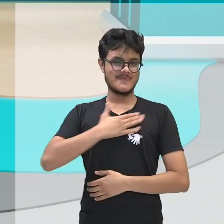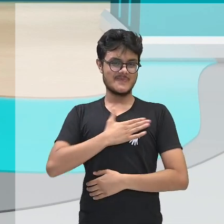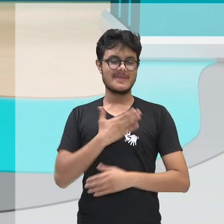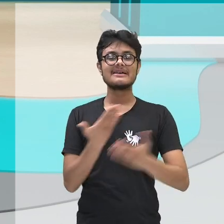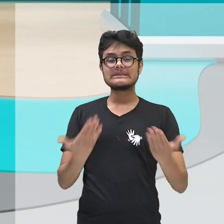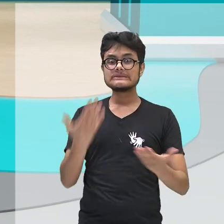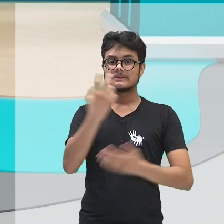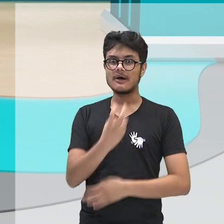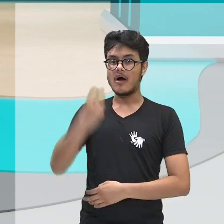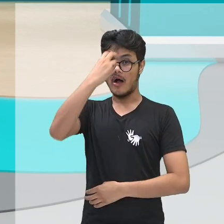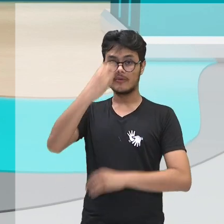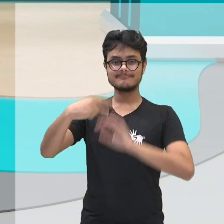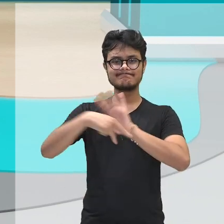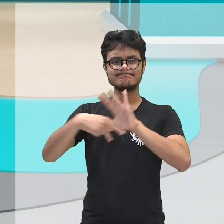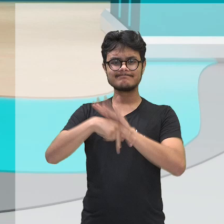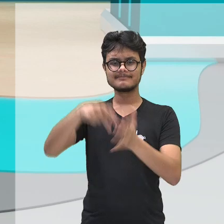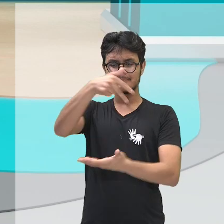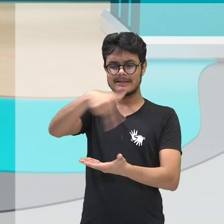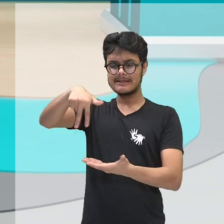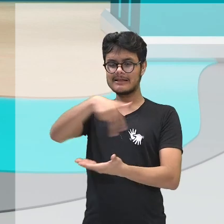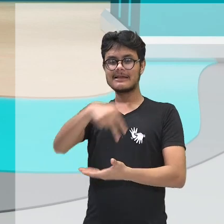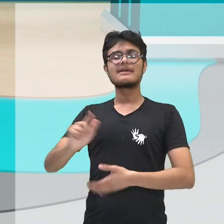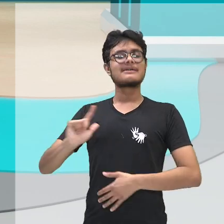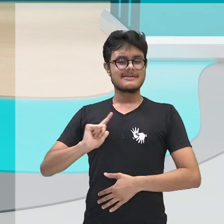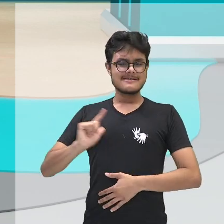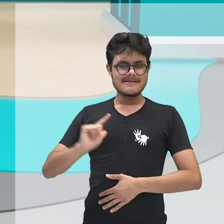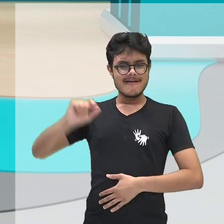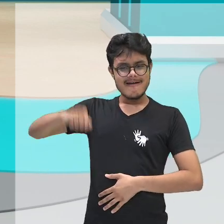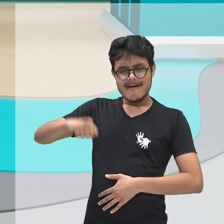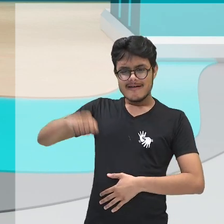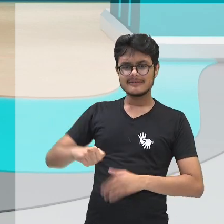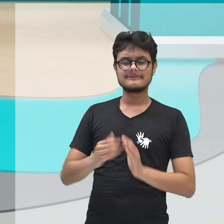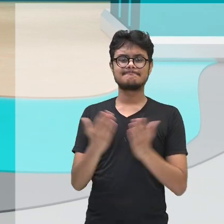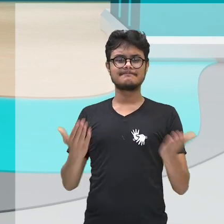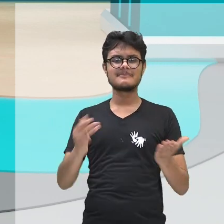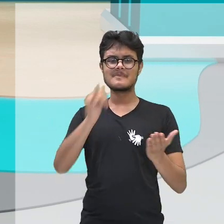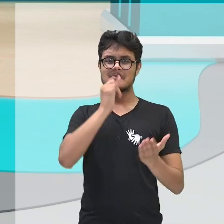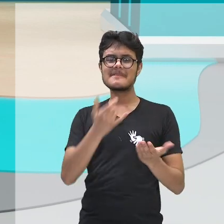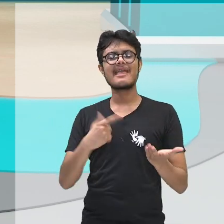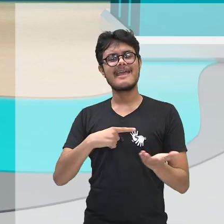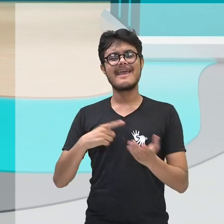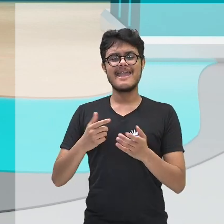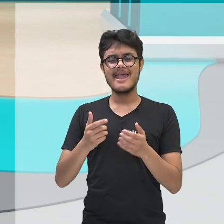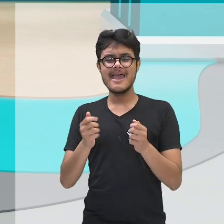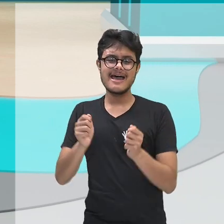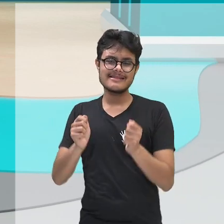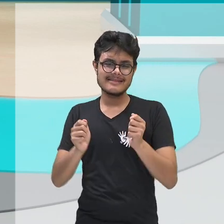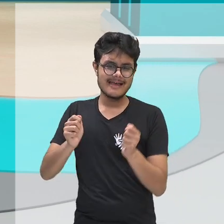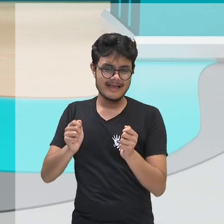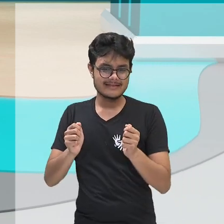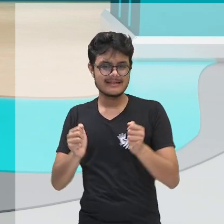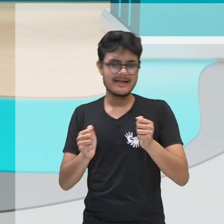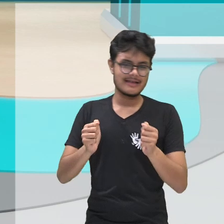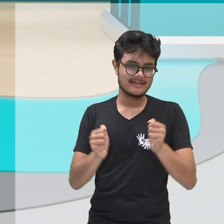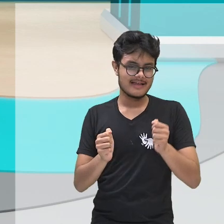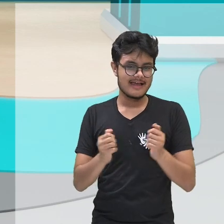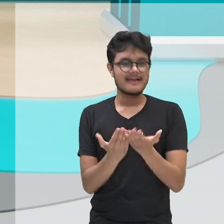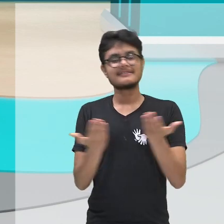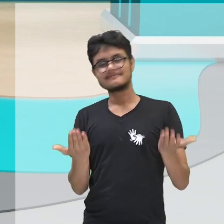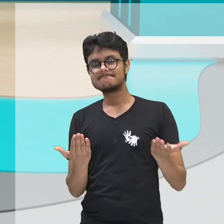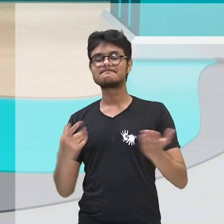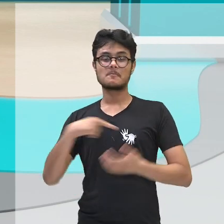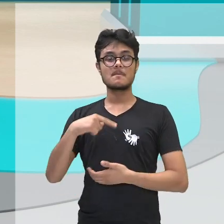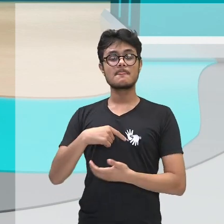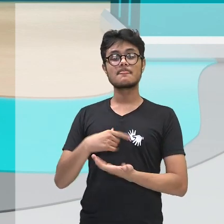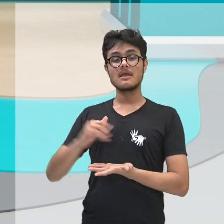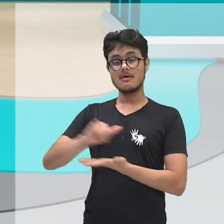essas danças tradicionais estão muito presentes, principalmente o dois para lá e o dois para cá. Sabemos que eles são representados,